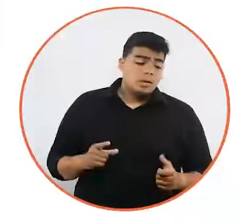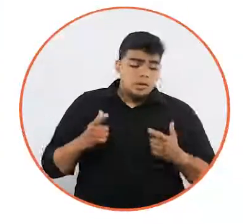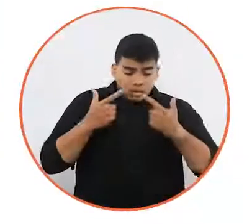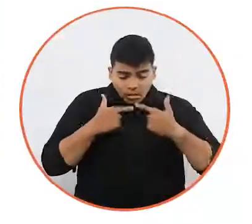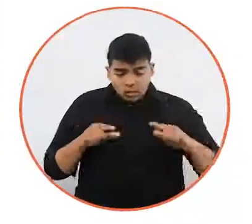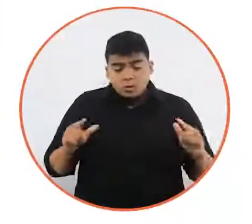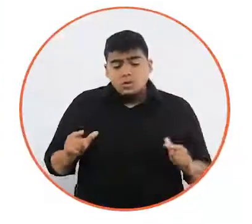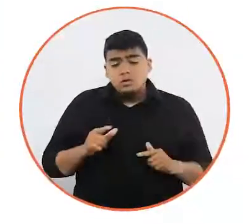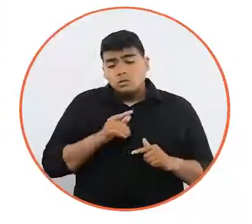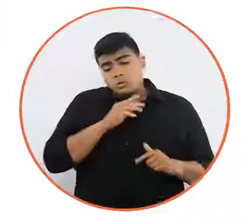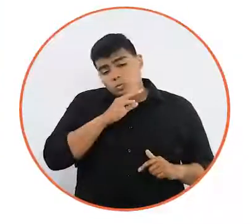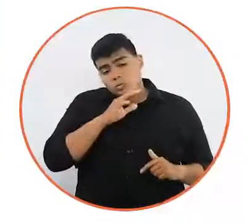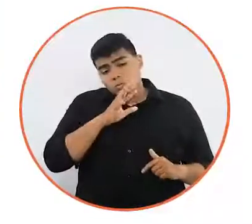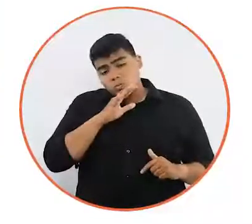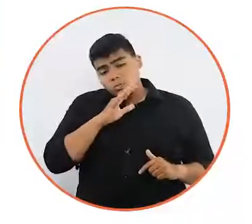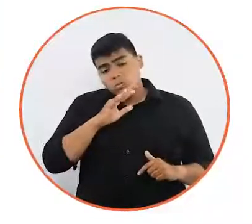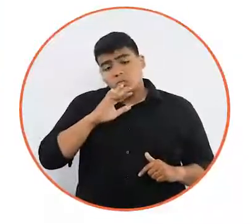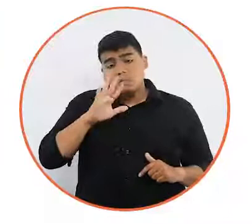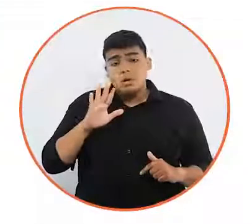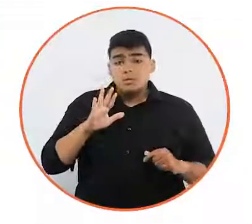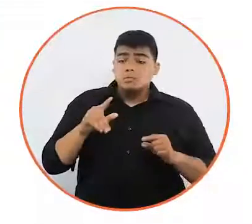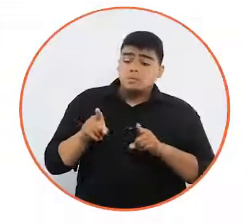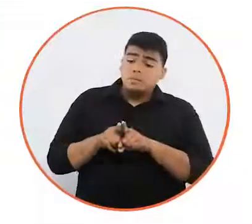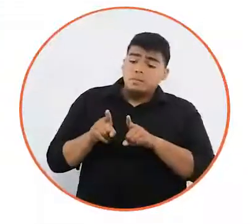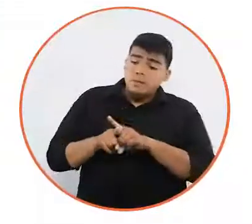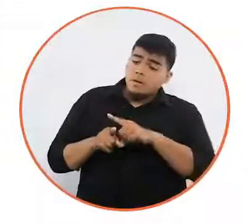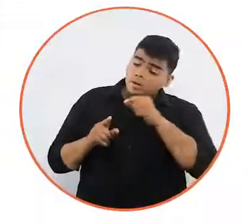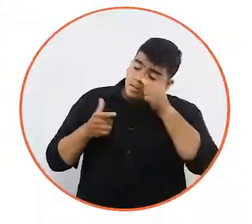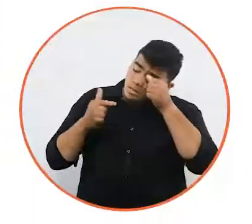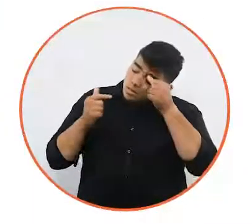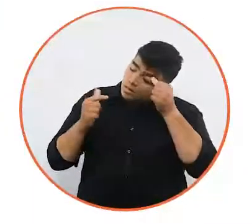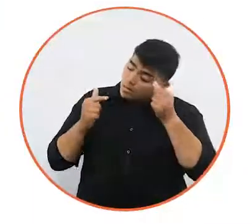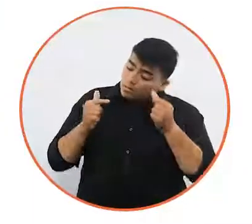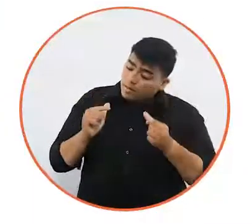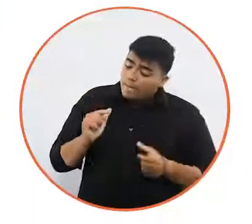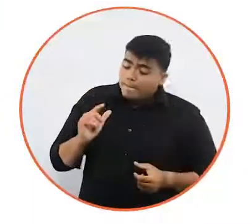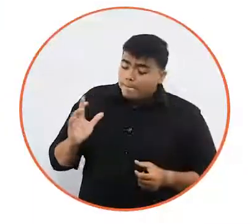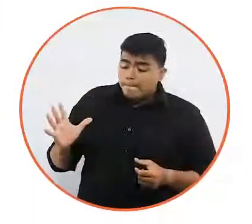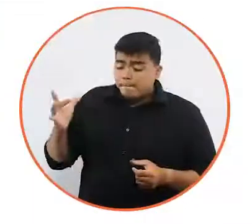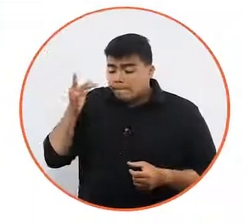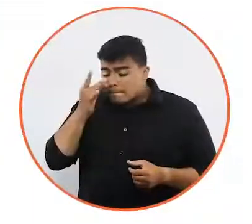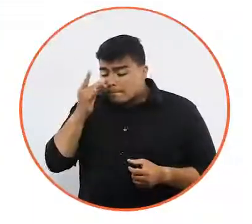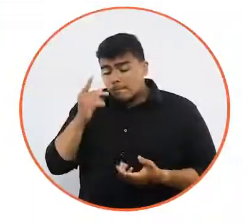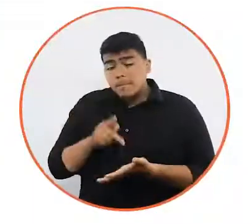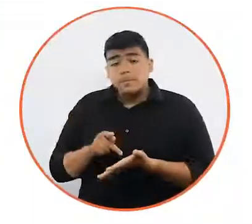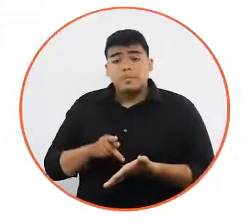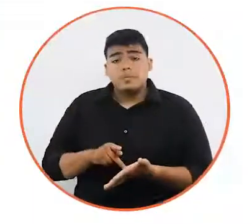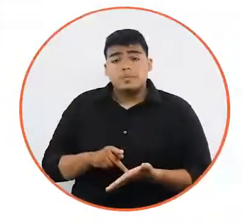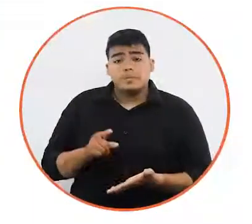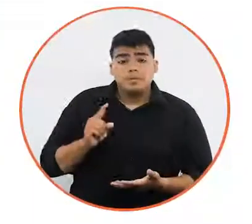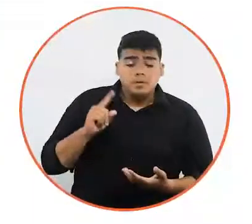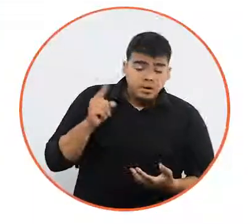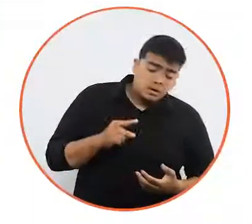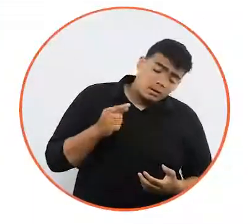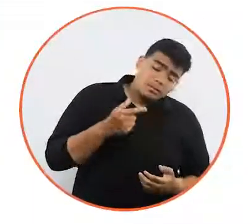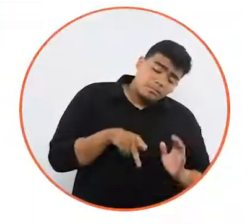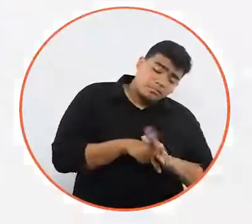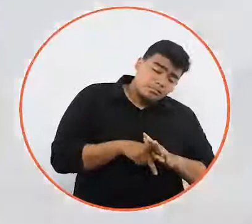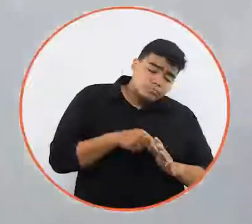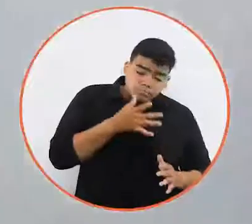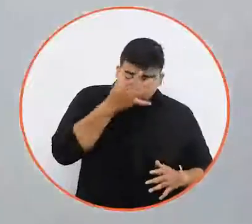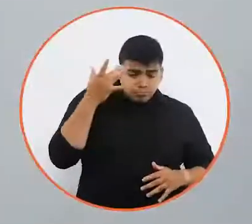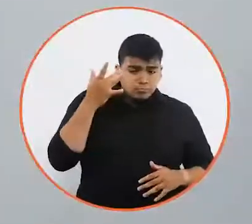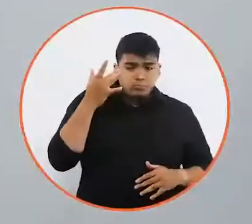linguagem comum, mas ao mesmo tempo não tem ligação com a verdade em si, mas uma verdade recriada pelo